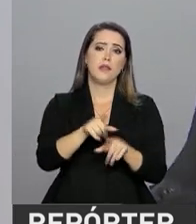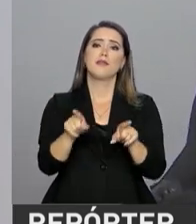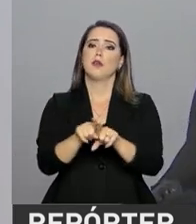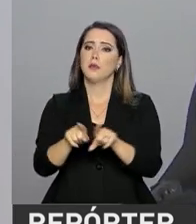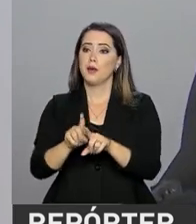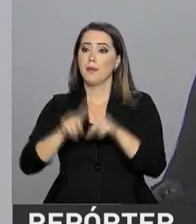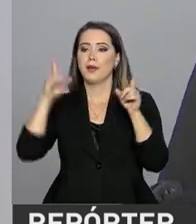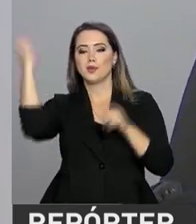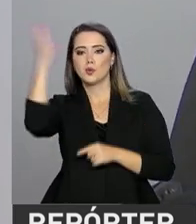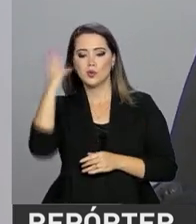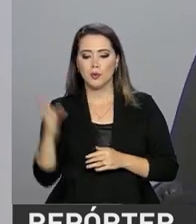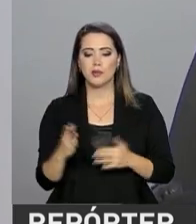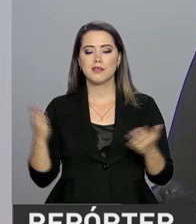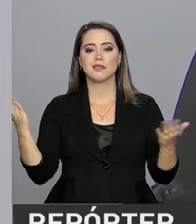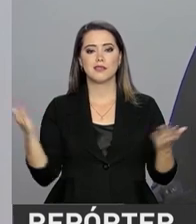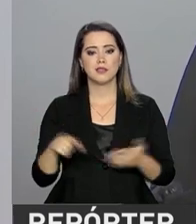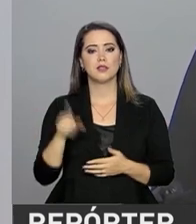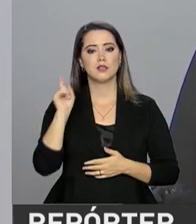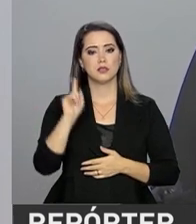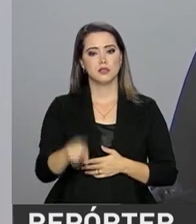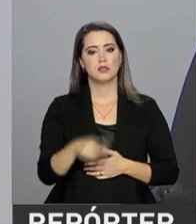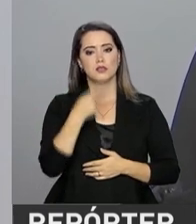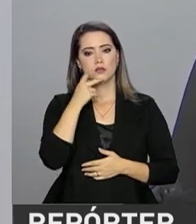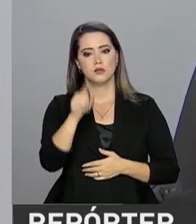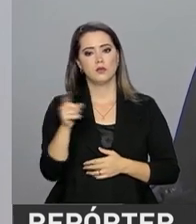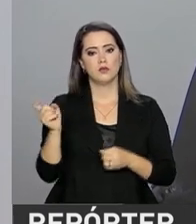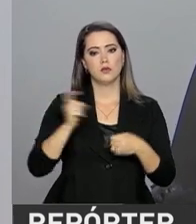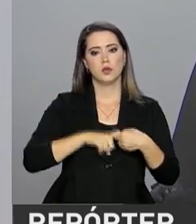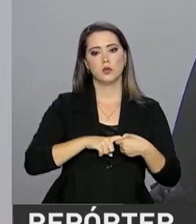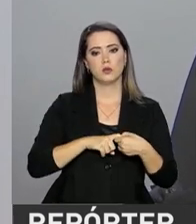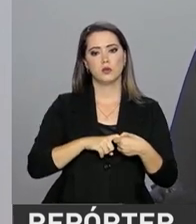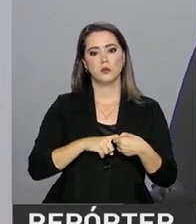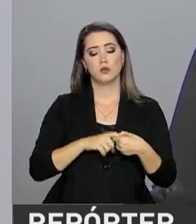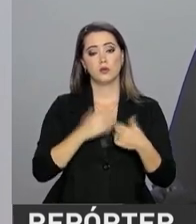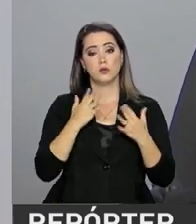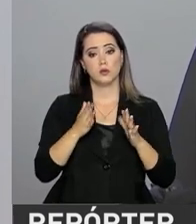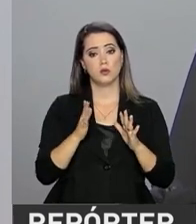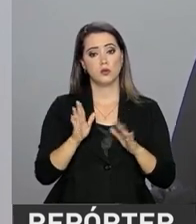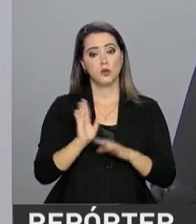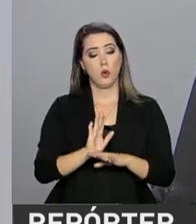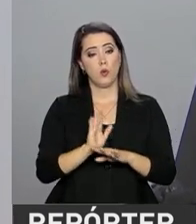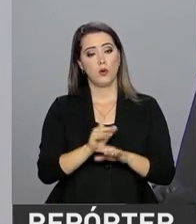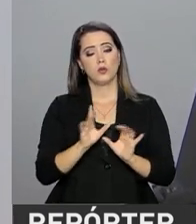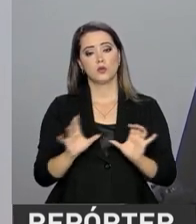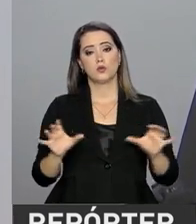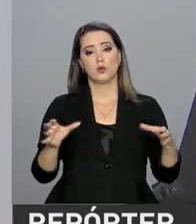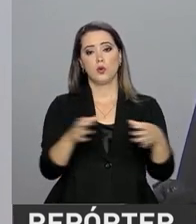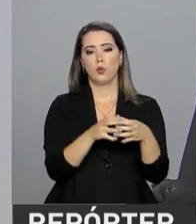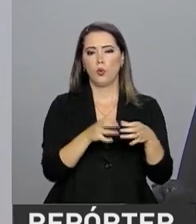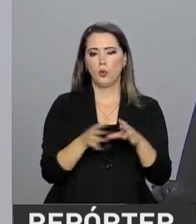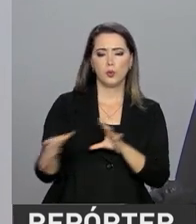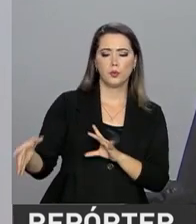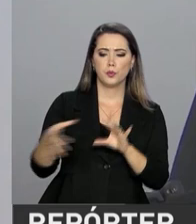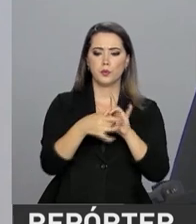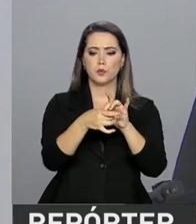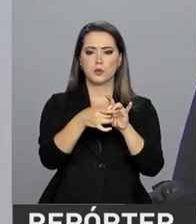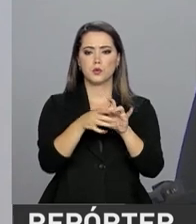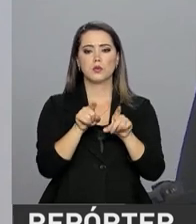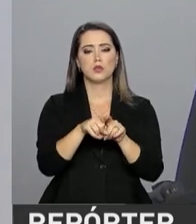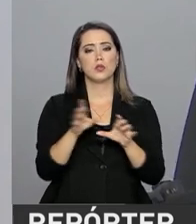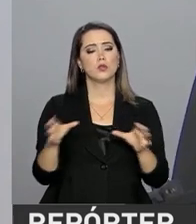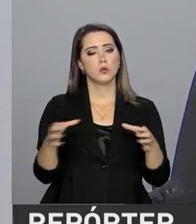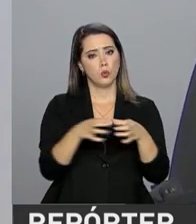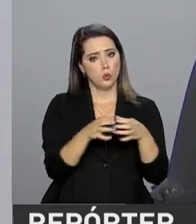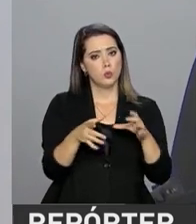o Brasil, eu digo assim, o Brasil voltou. E com o apoio dos cooperados e das cooperativas,